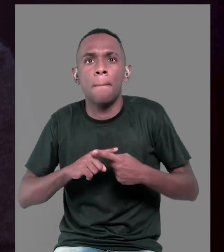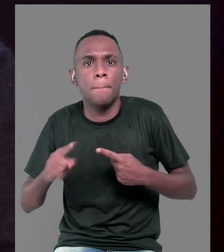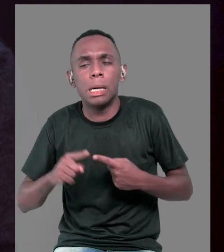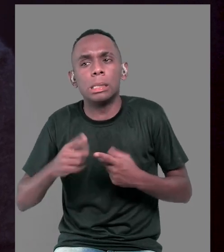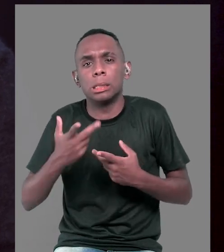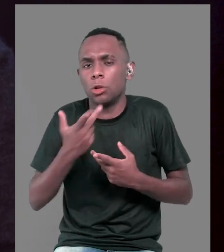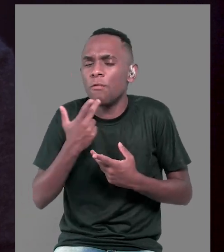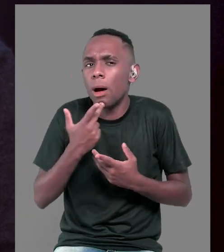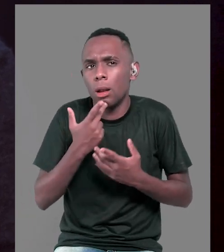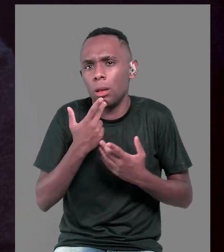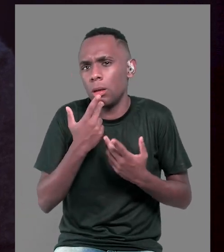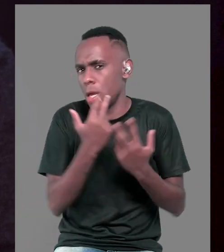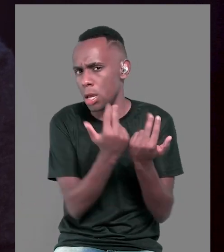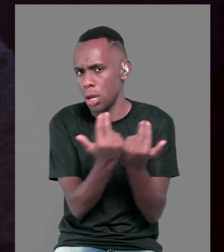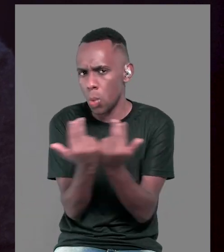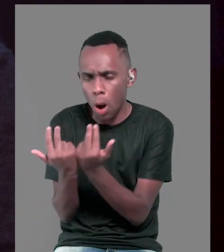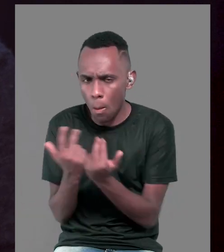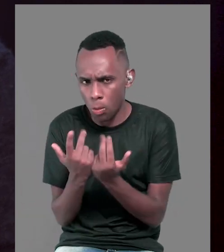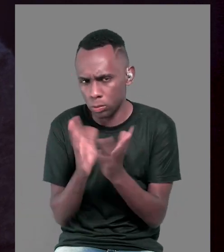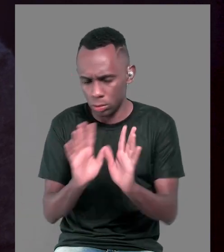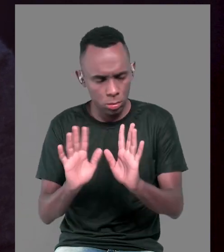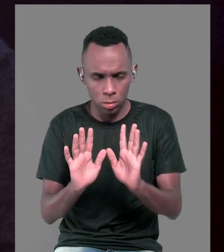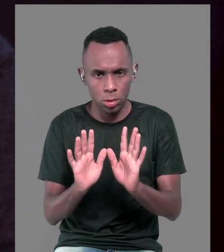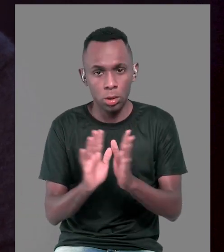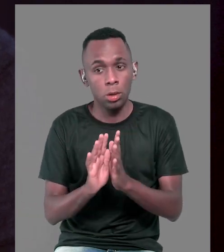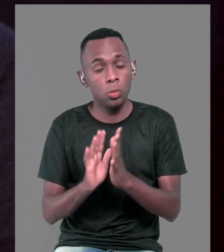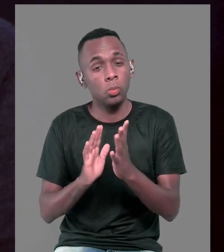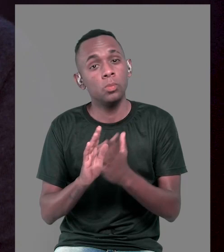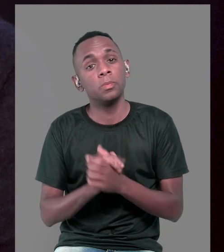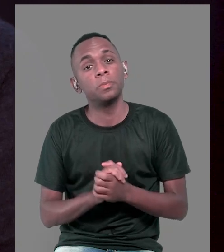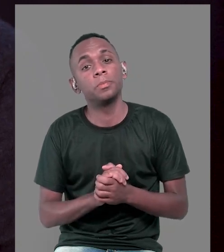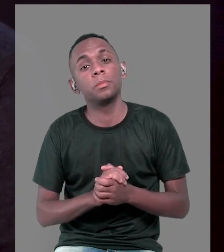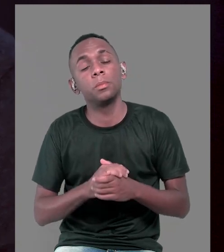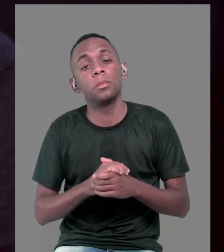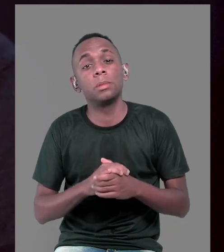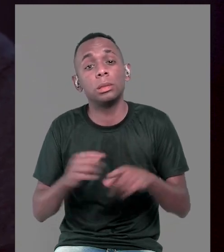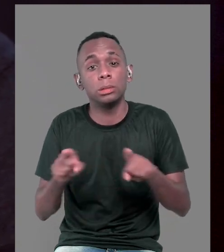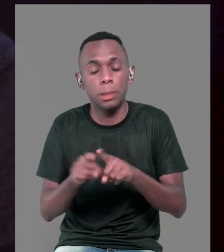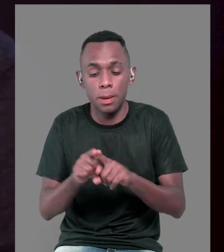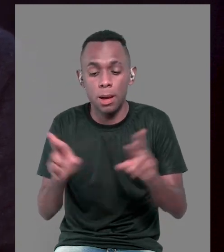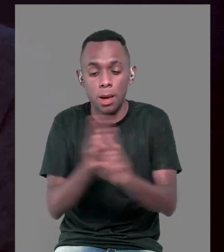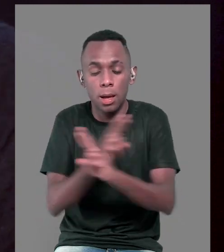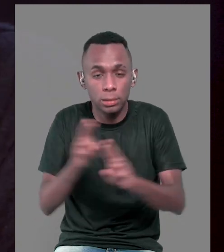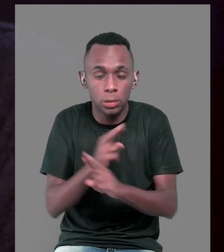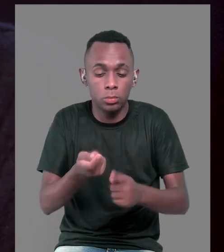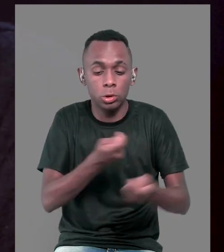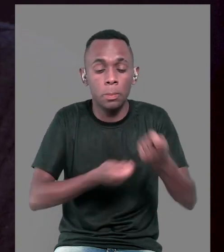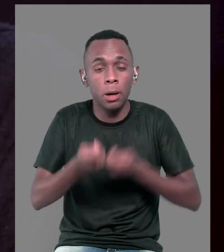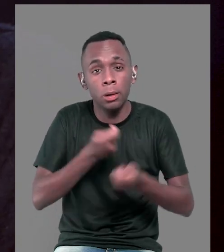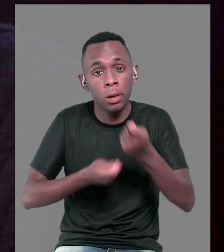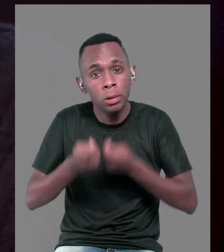nesses termos, com essas palavras. As relações de mercado seriam elas